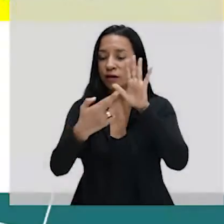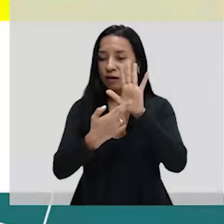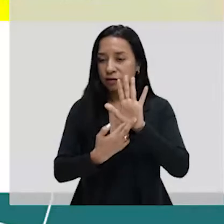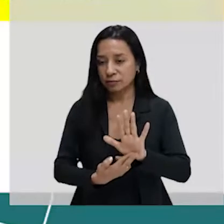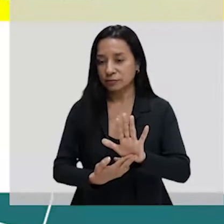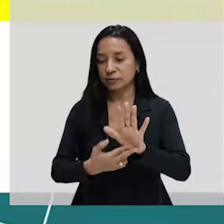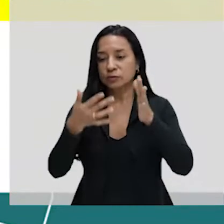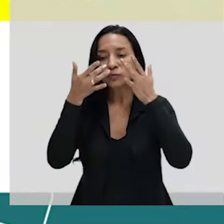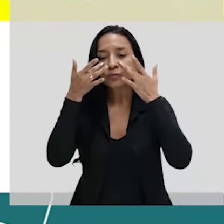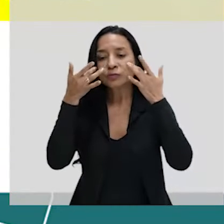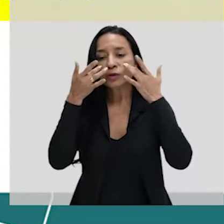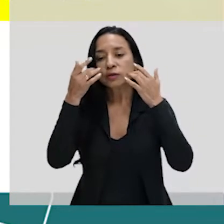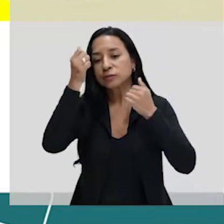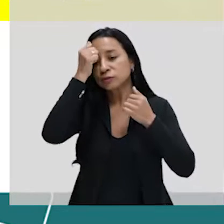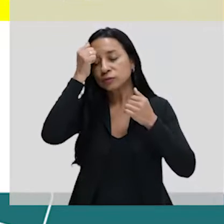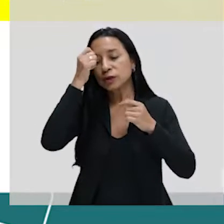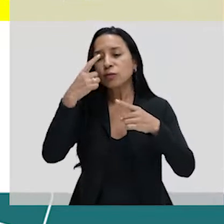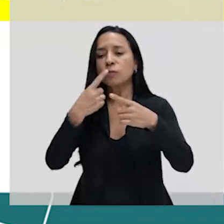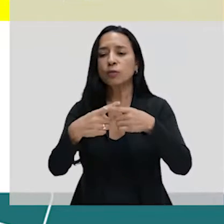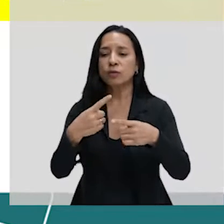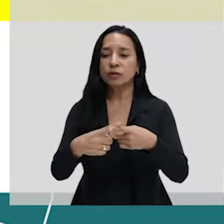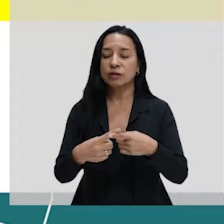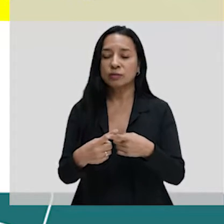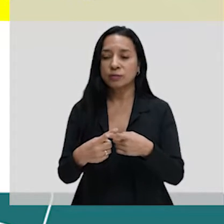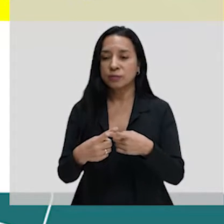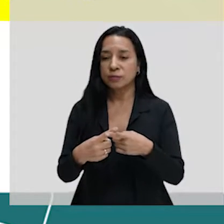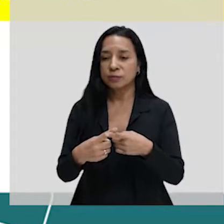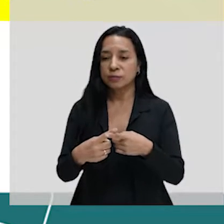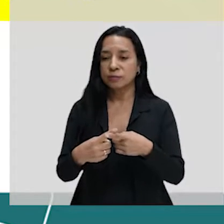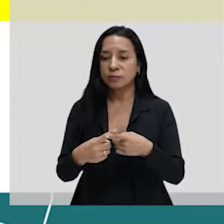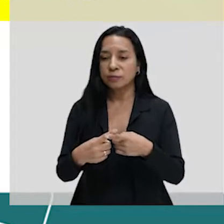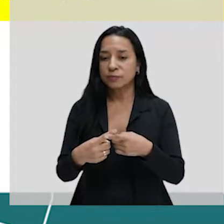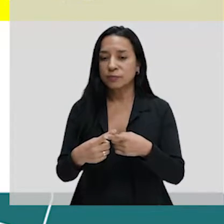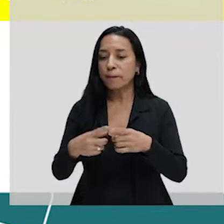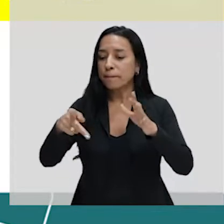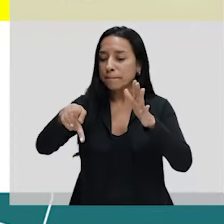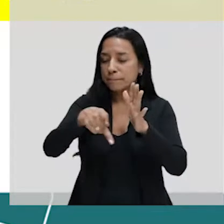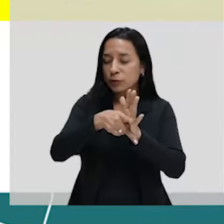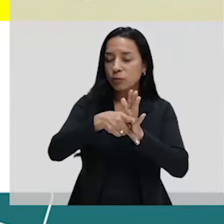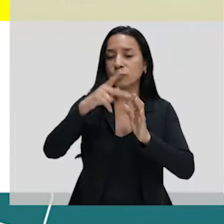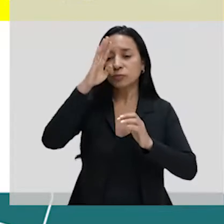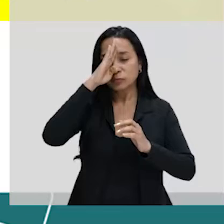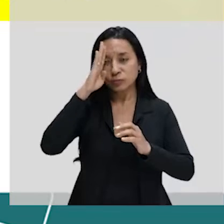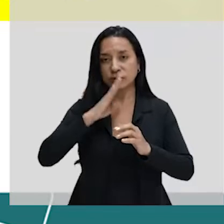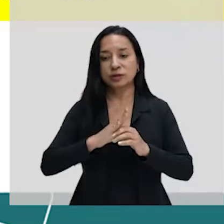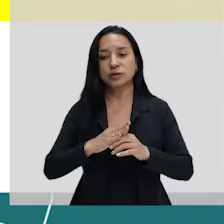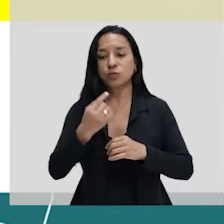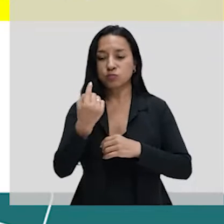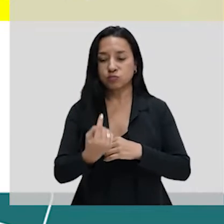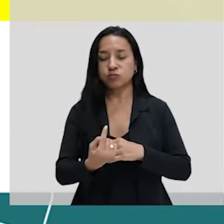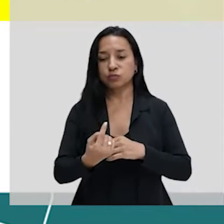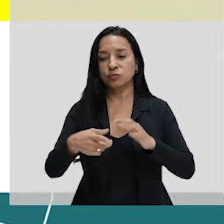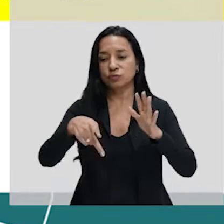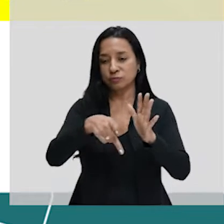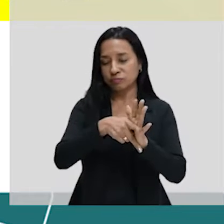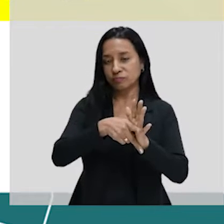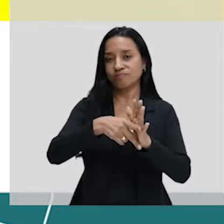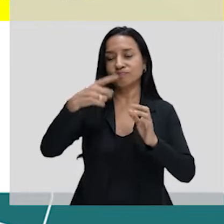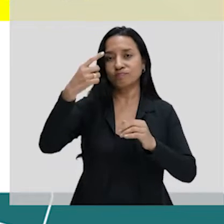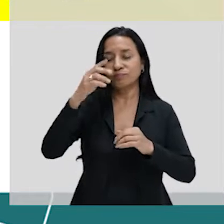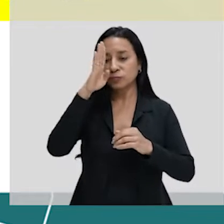representatividade desse teatro de bonecos. Por quê? Porque ele é genuinamente brasileiro, né? E não tem